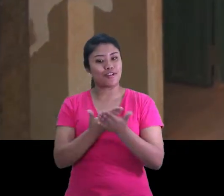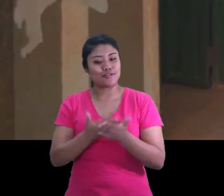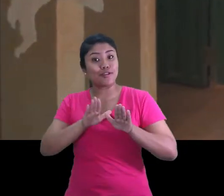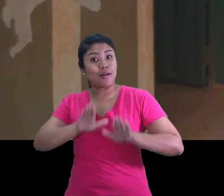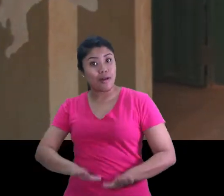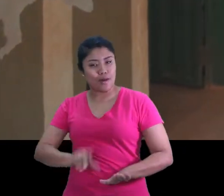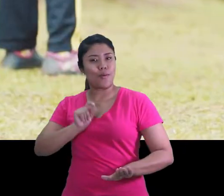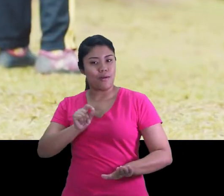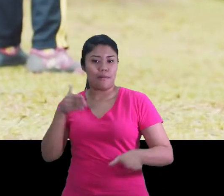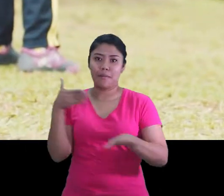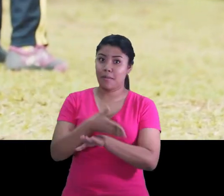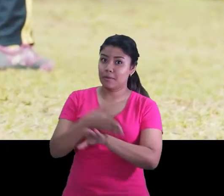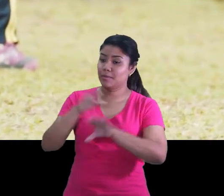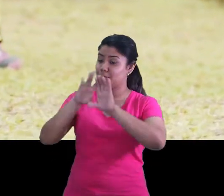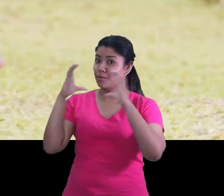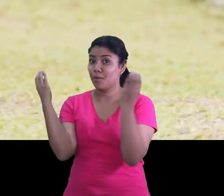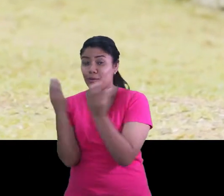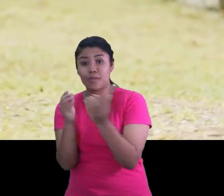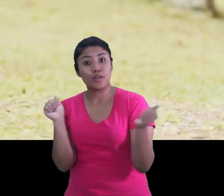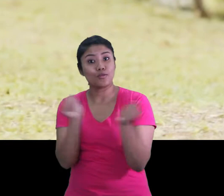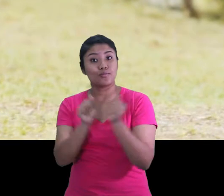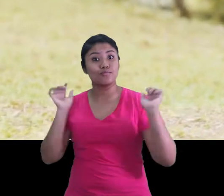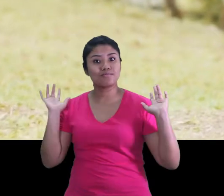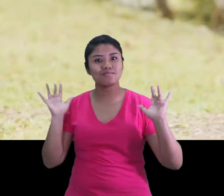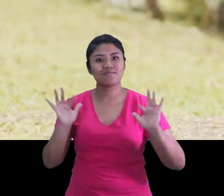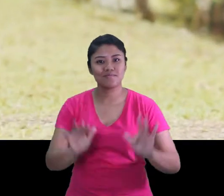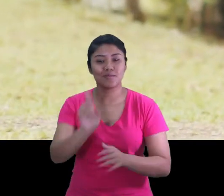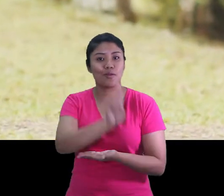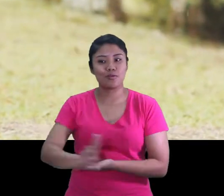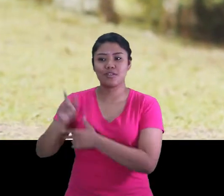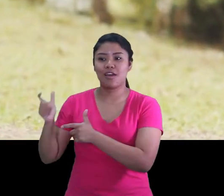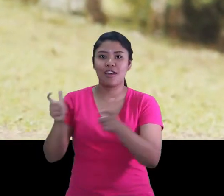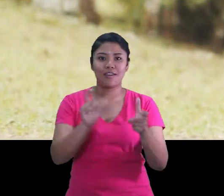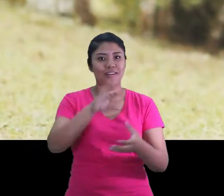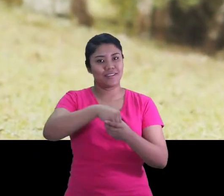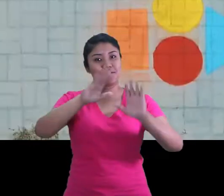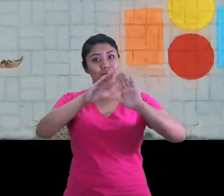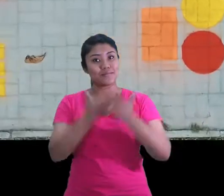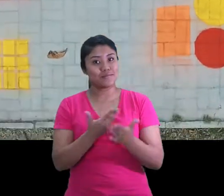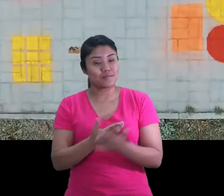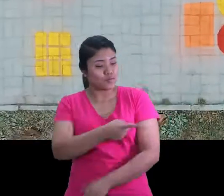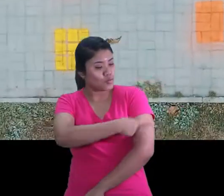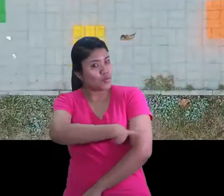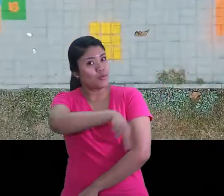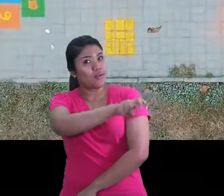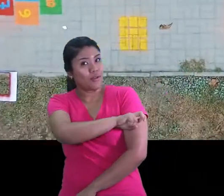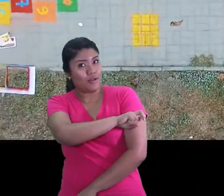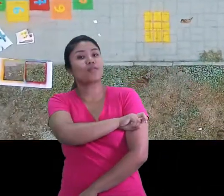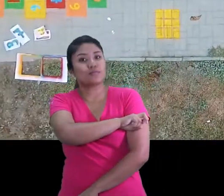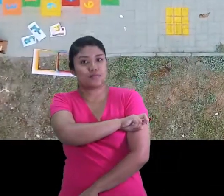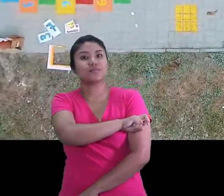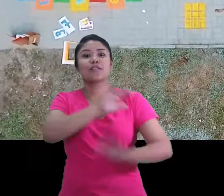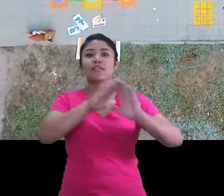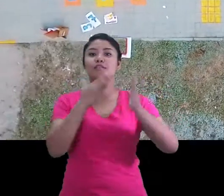educação, a permanência escolar por meio da participação da comunidade na ressignificação dos espaços da escola